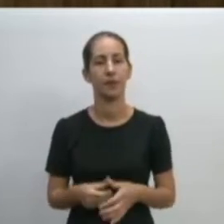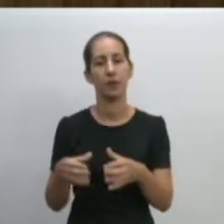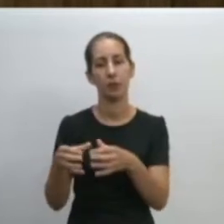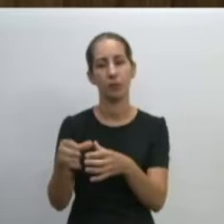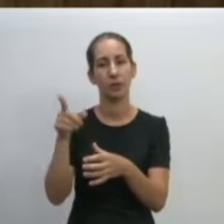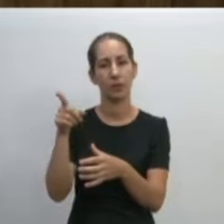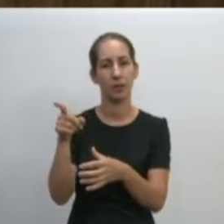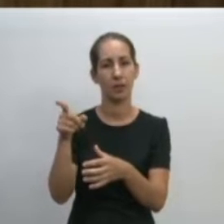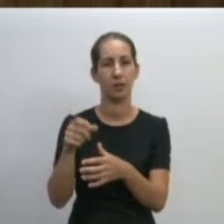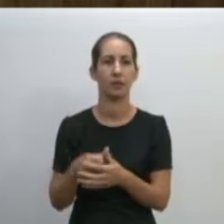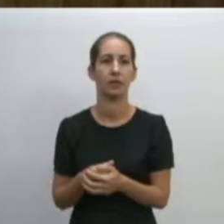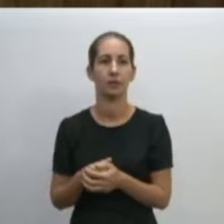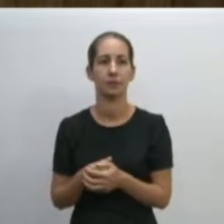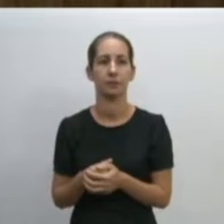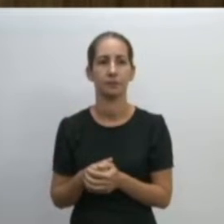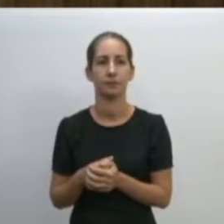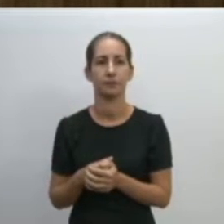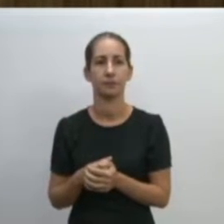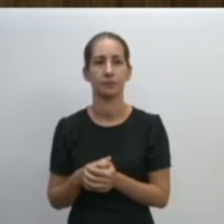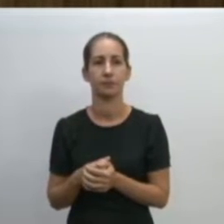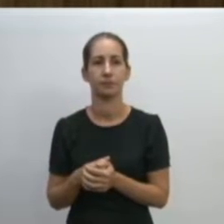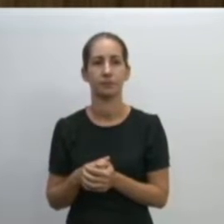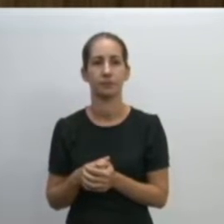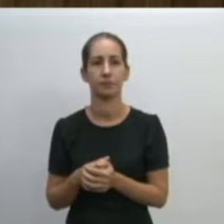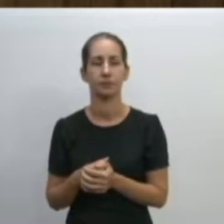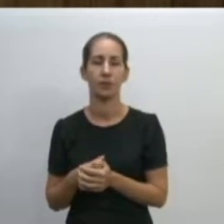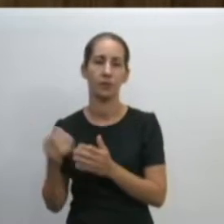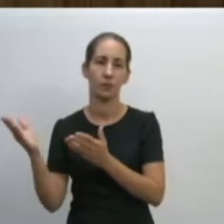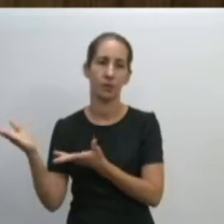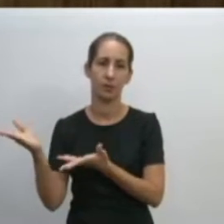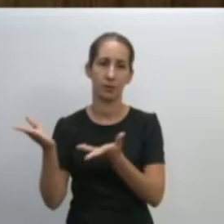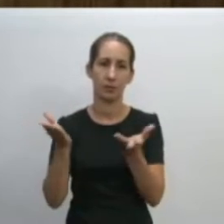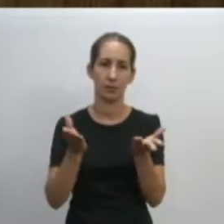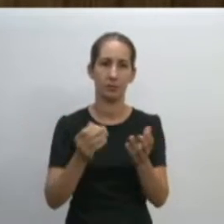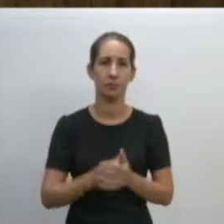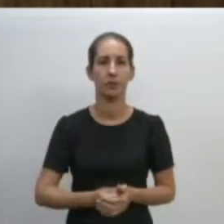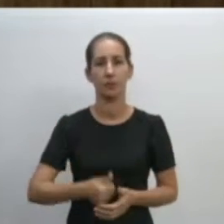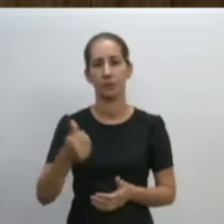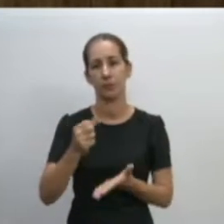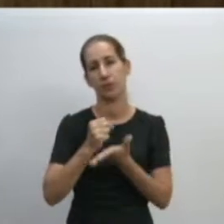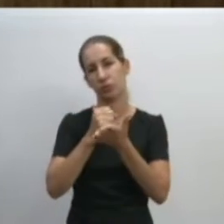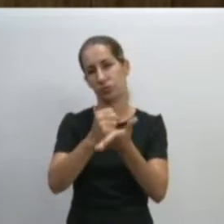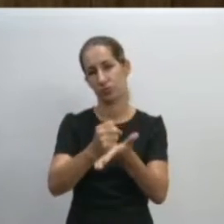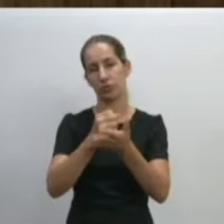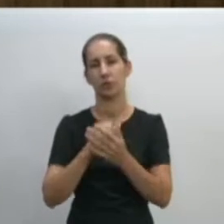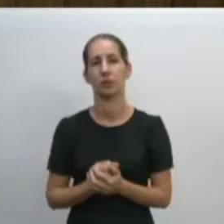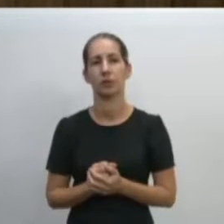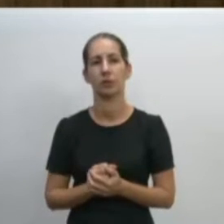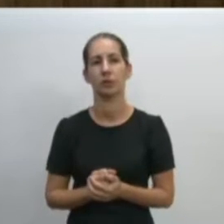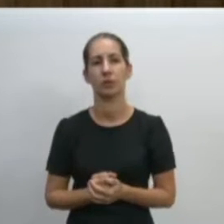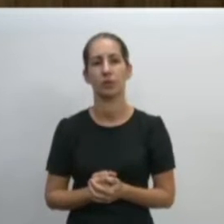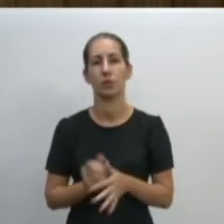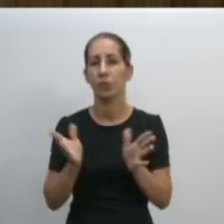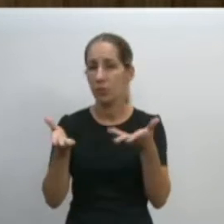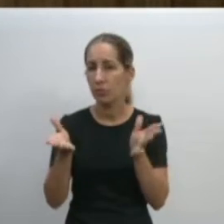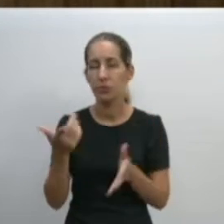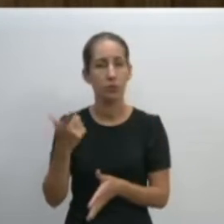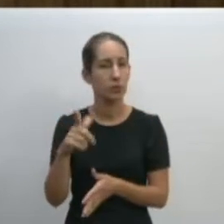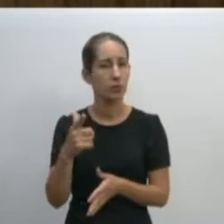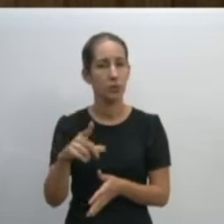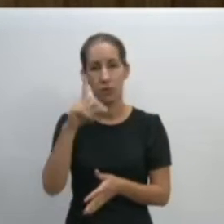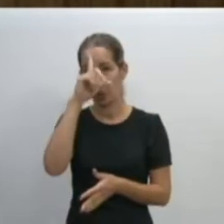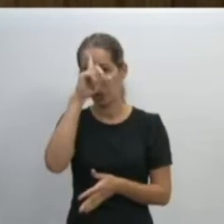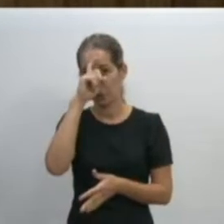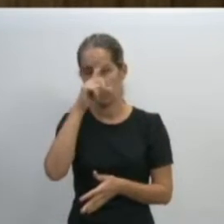será assistido? Para o atendimento de primeiros socorros. Bispo, hoje a gente não tem aqui um hospital